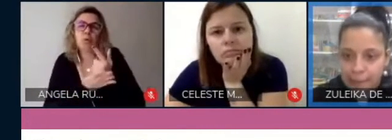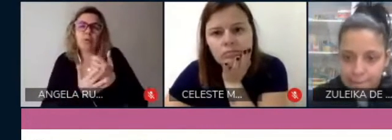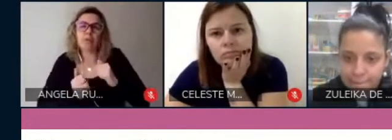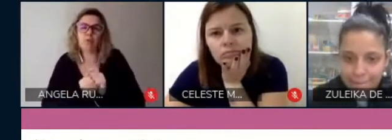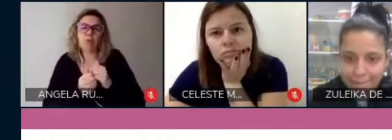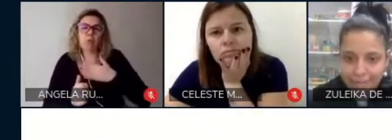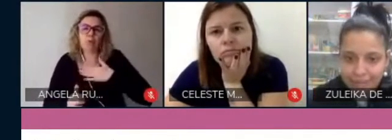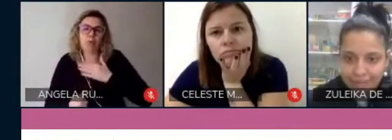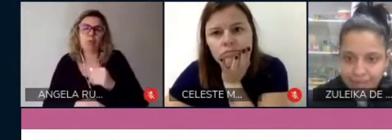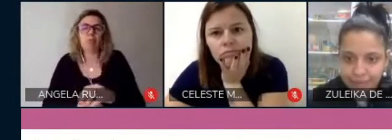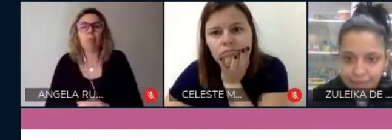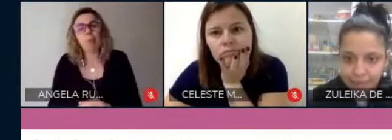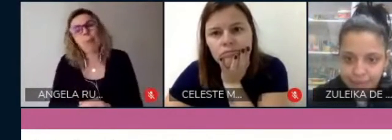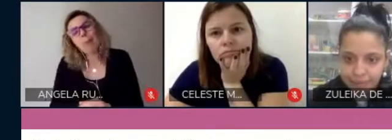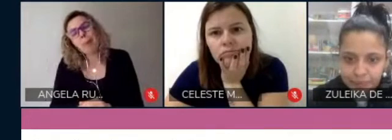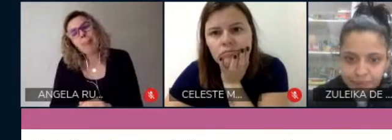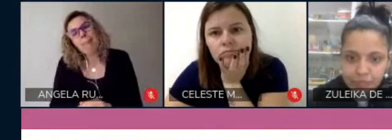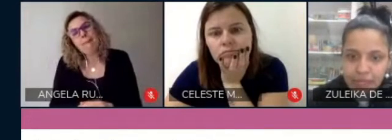comigo.